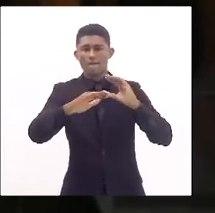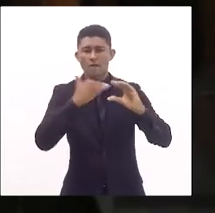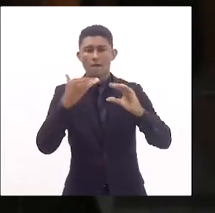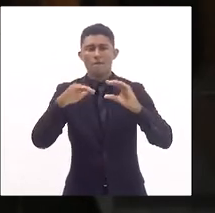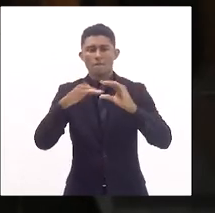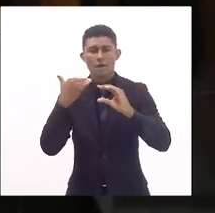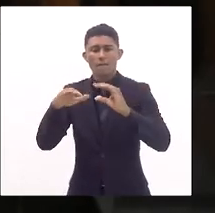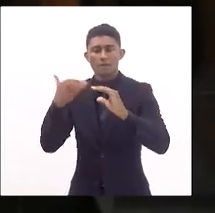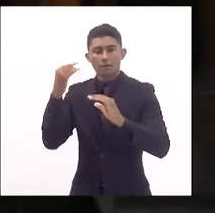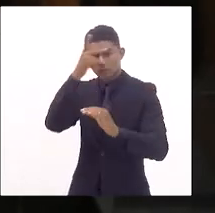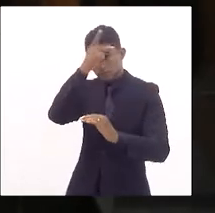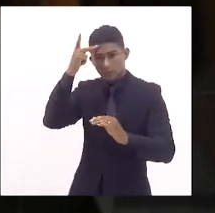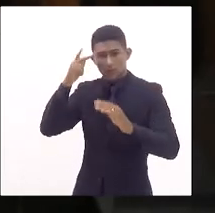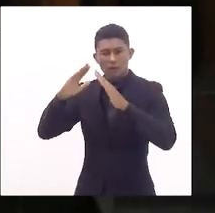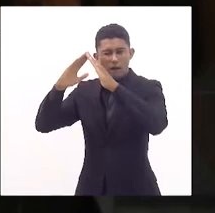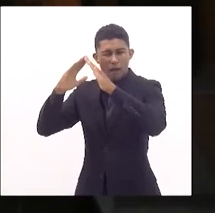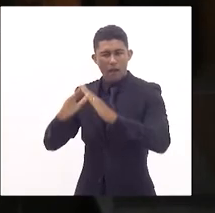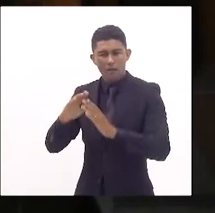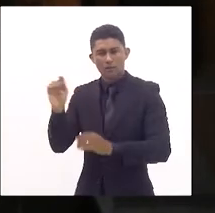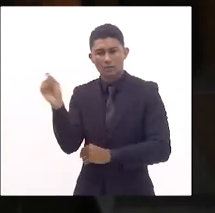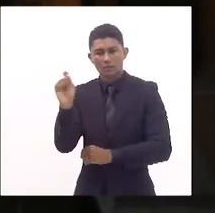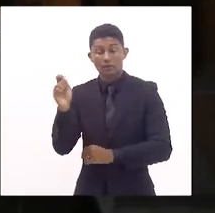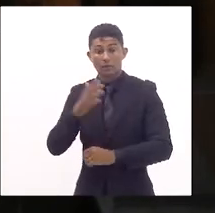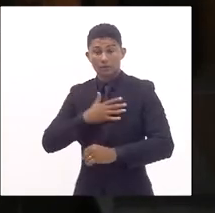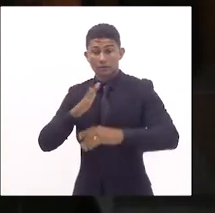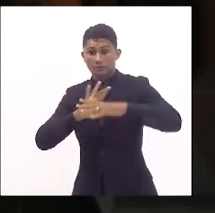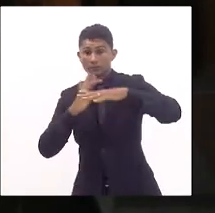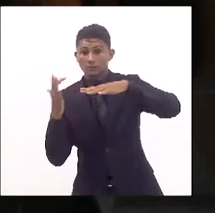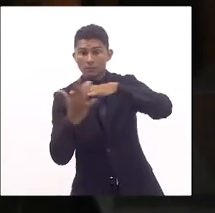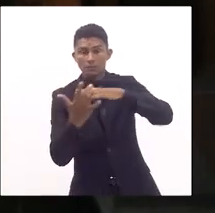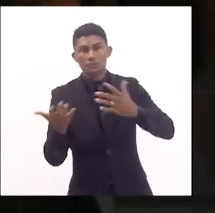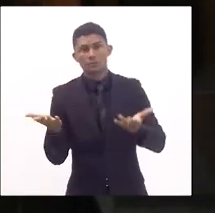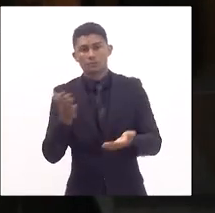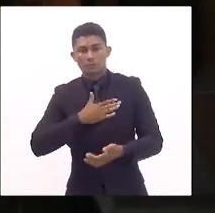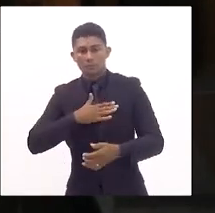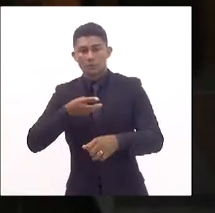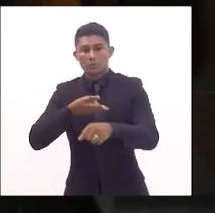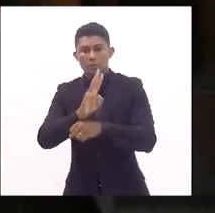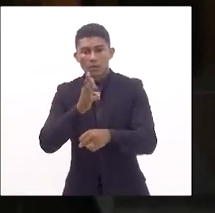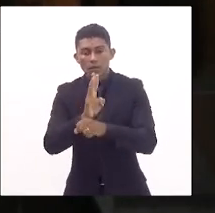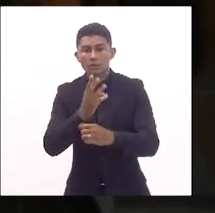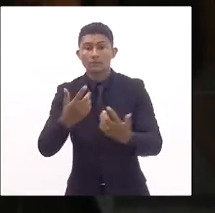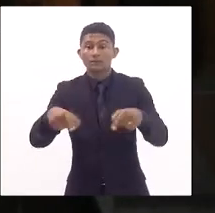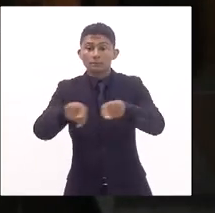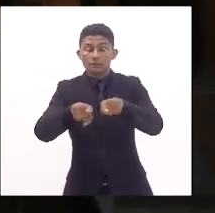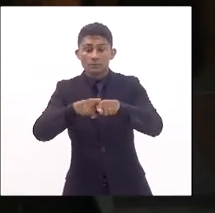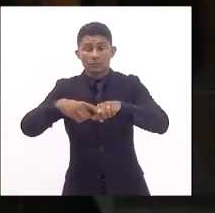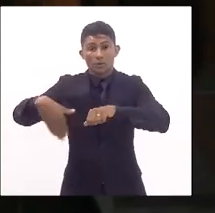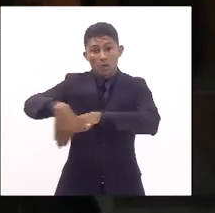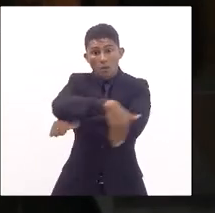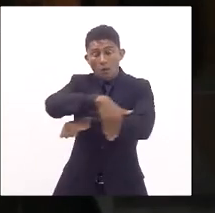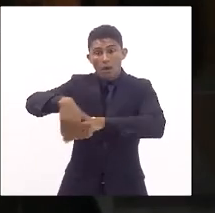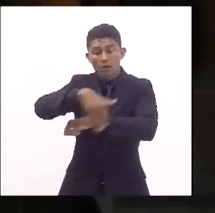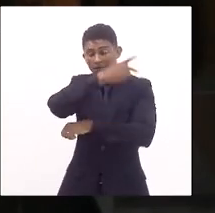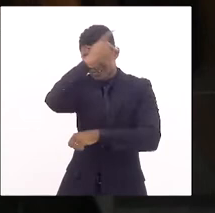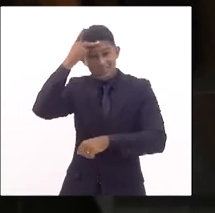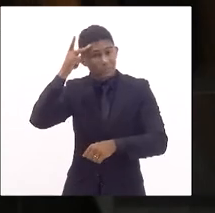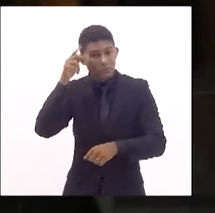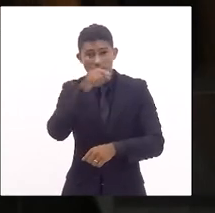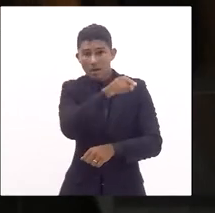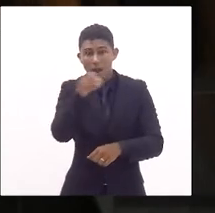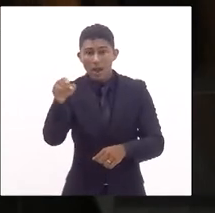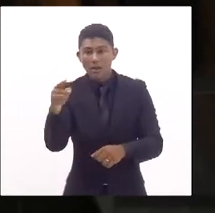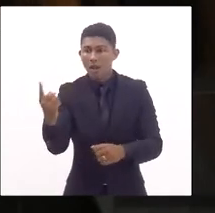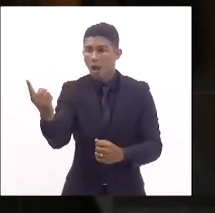um daqueles moradores emergentes sociais e meu WhatsApp e nas ruas pessoas clamando por uma